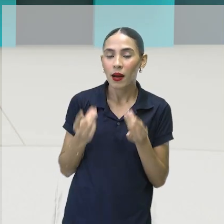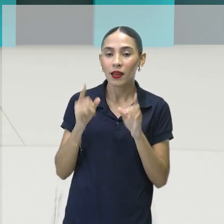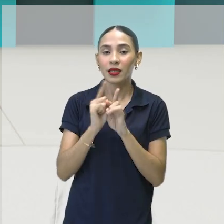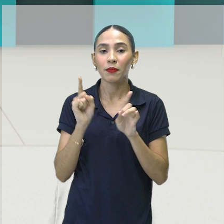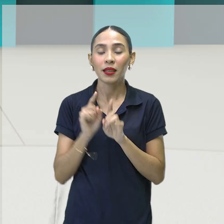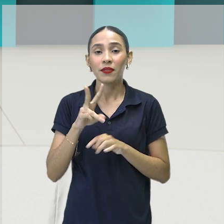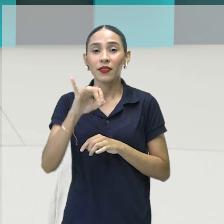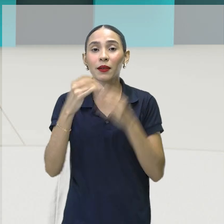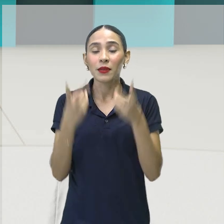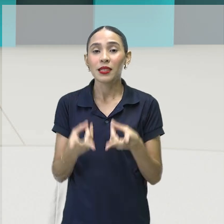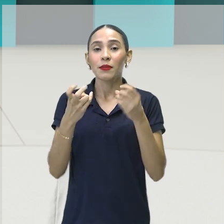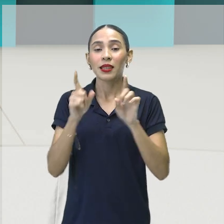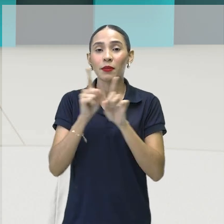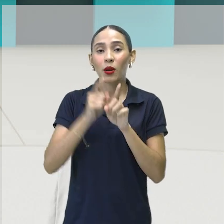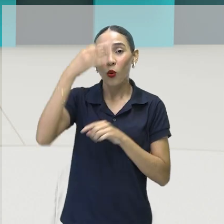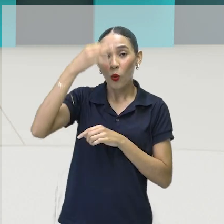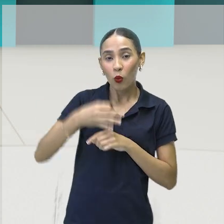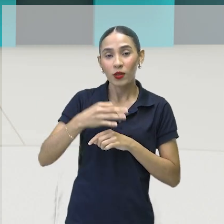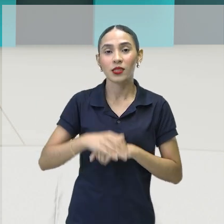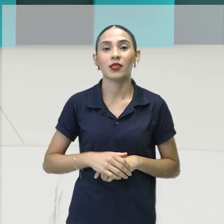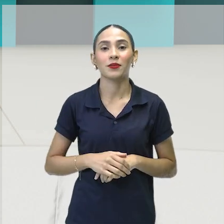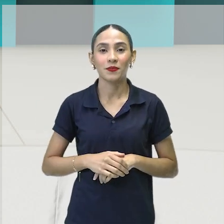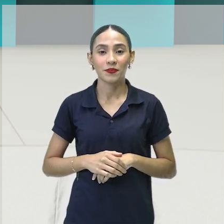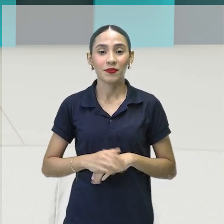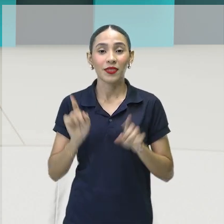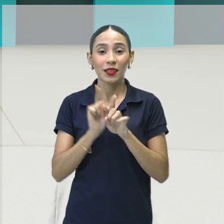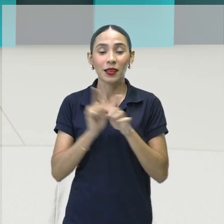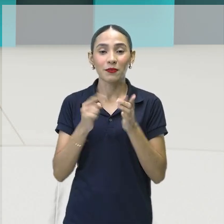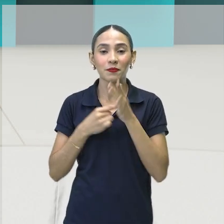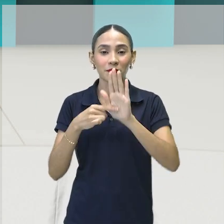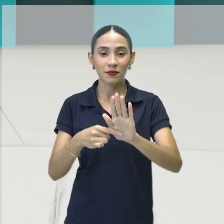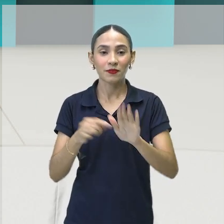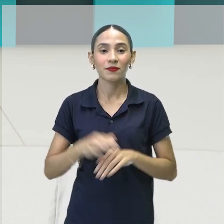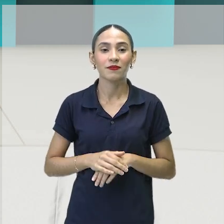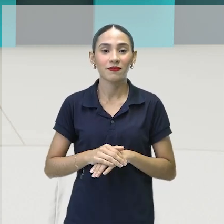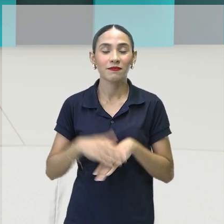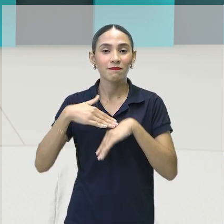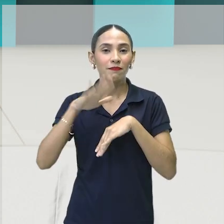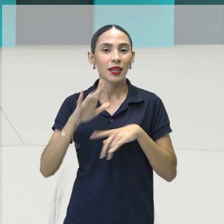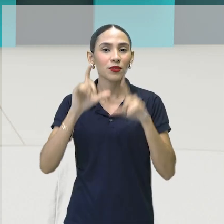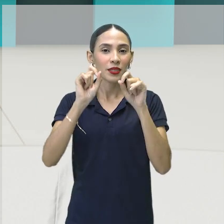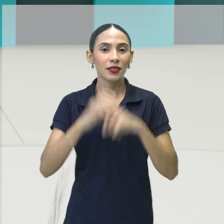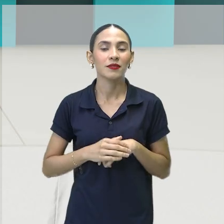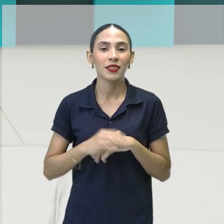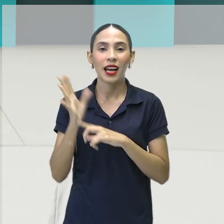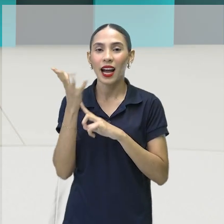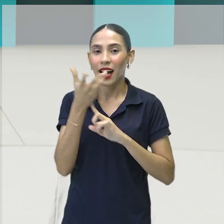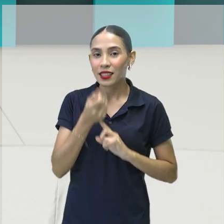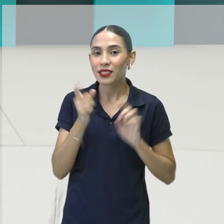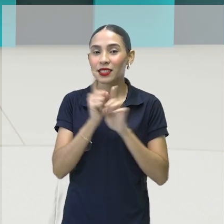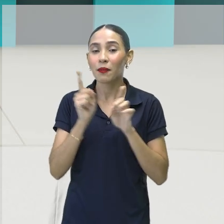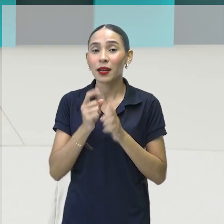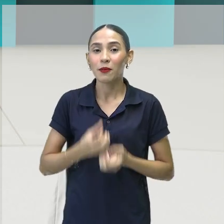descortinando. Assim vamos tendo compreensão das coisas. E eu trago aqui, de uma forma muito